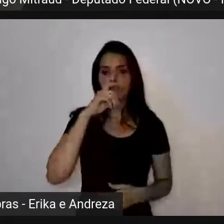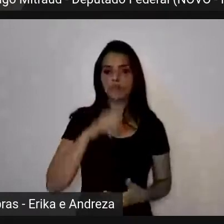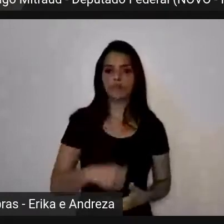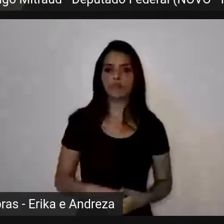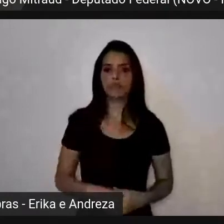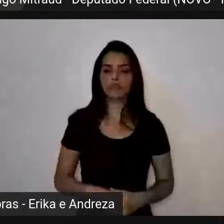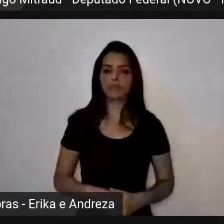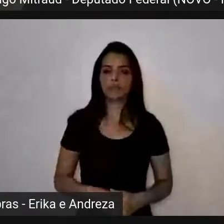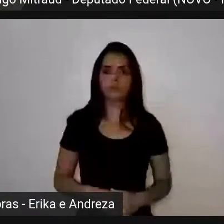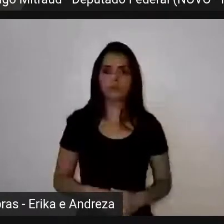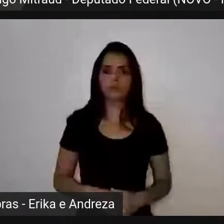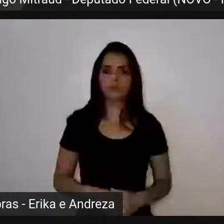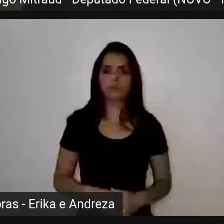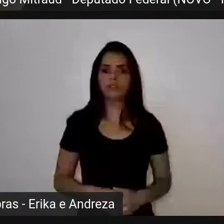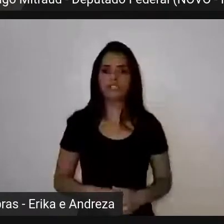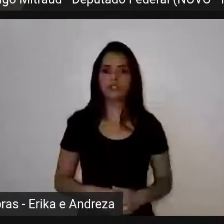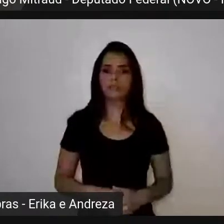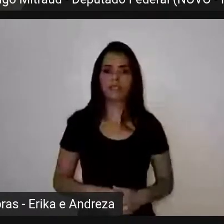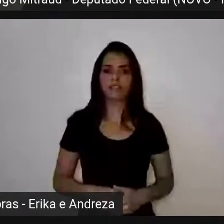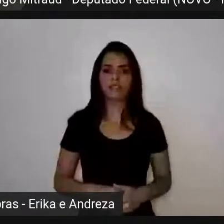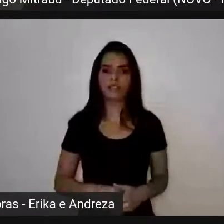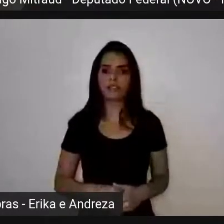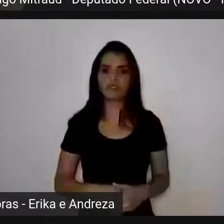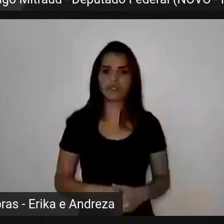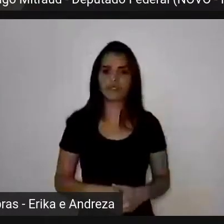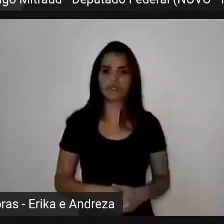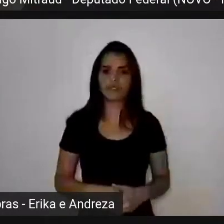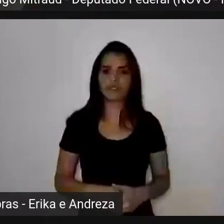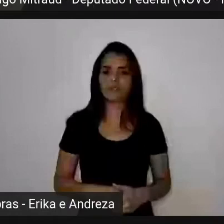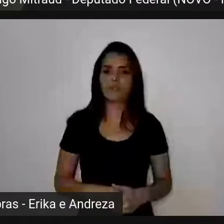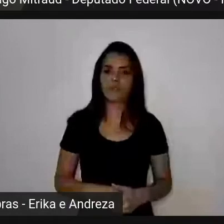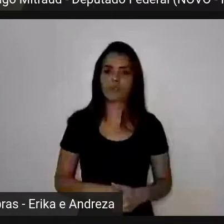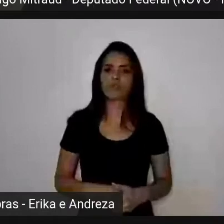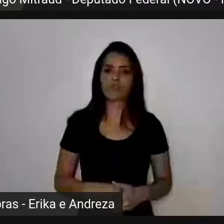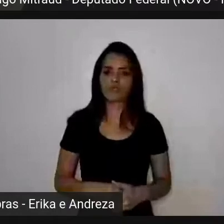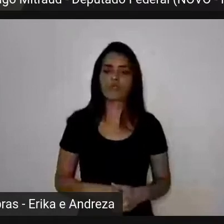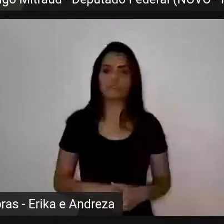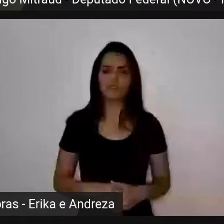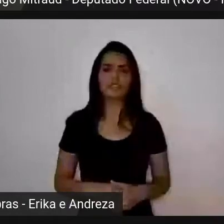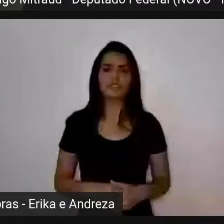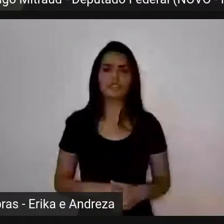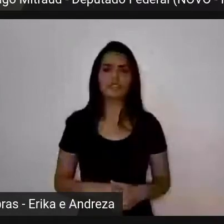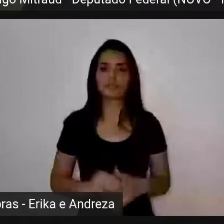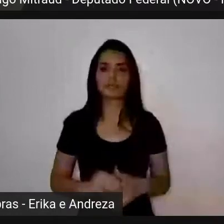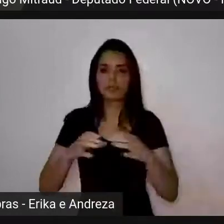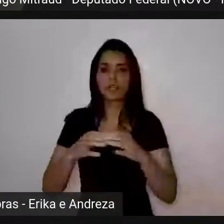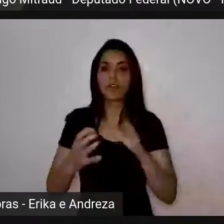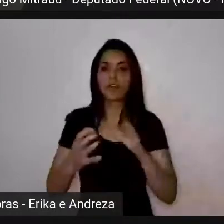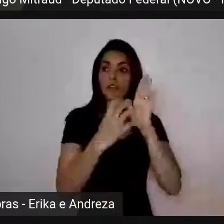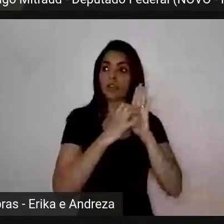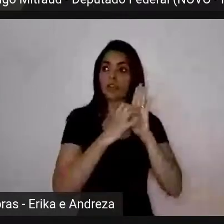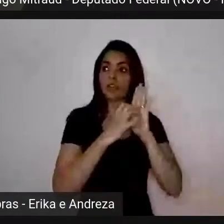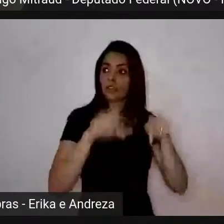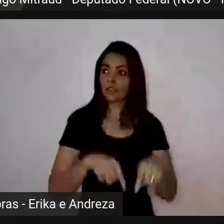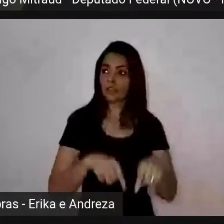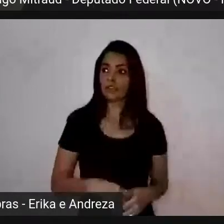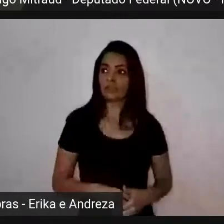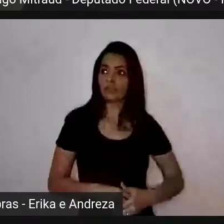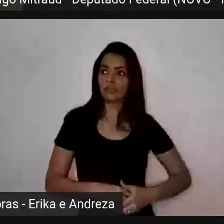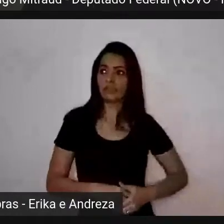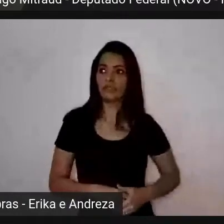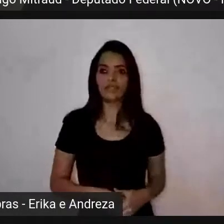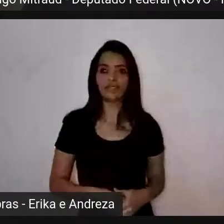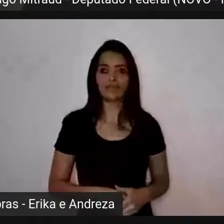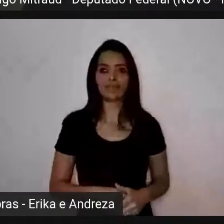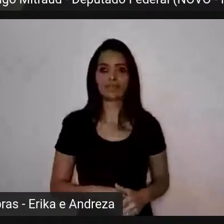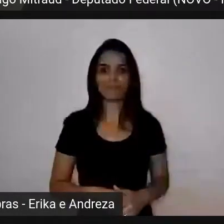tem o objetivo de retirar muitas atribuições que hoje são dos servidores, né? Os atuais e